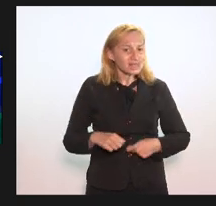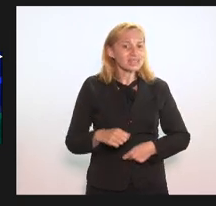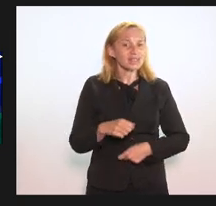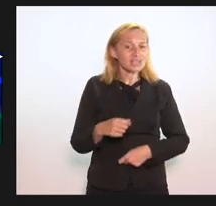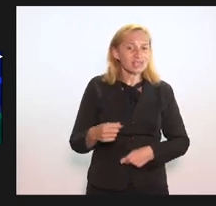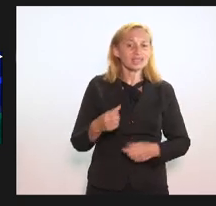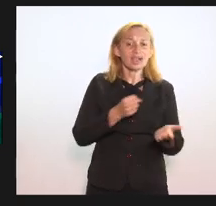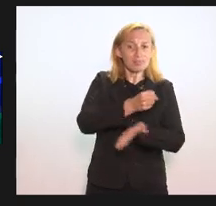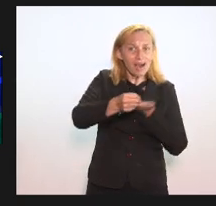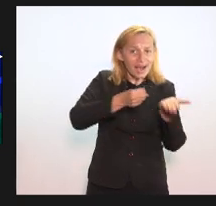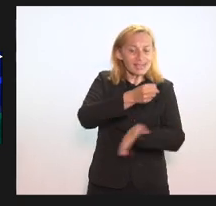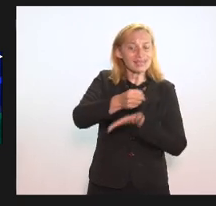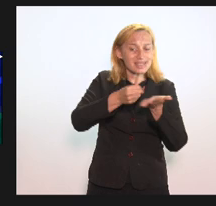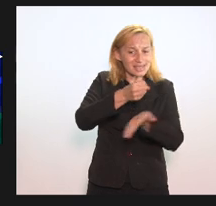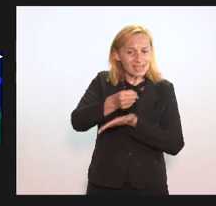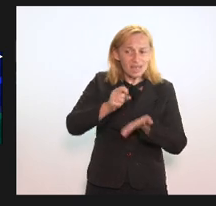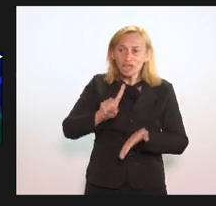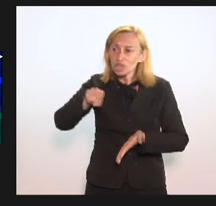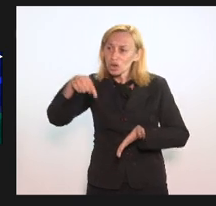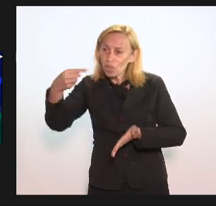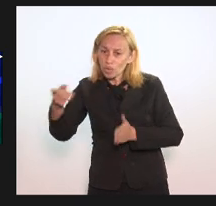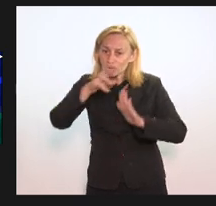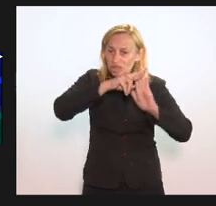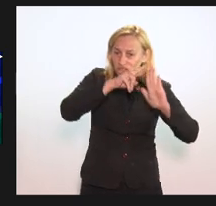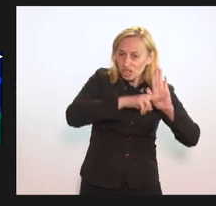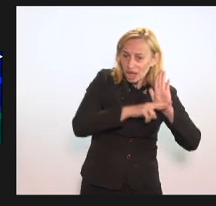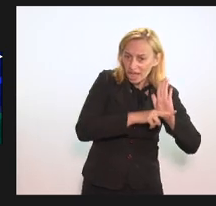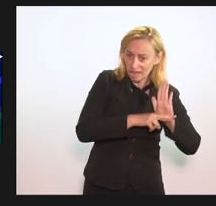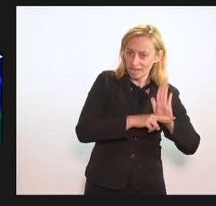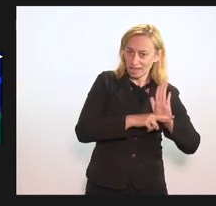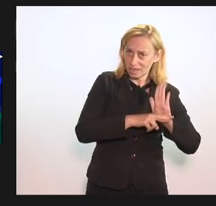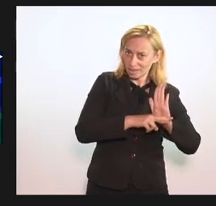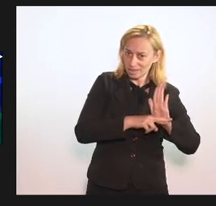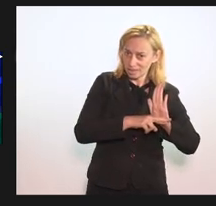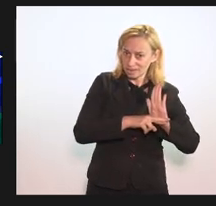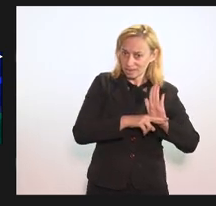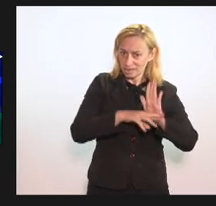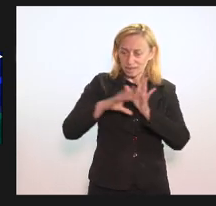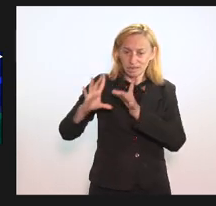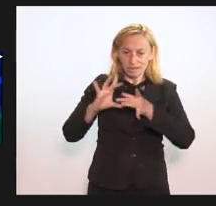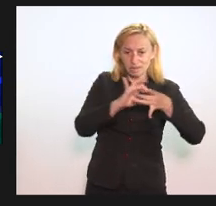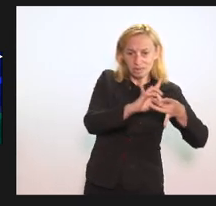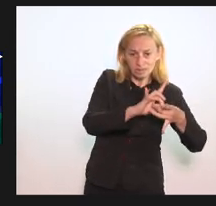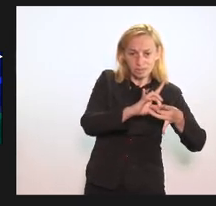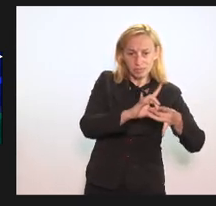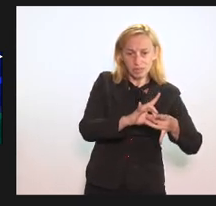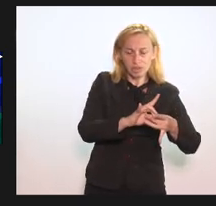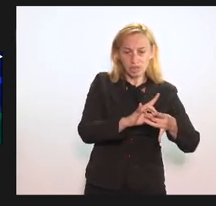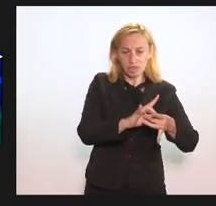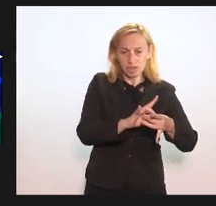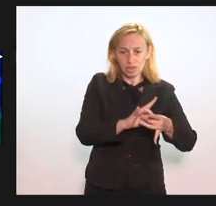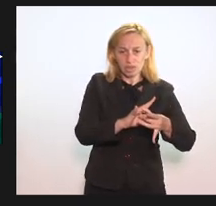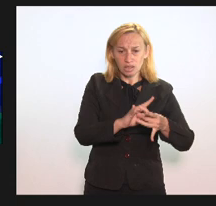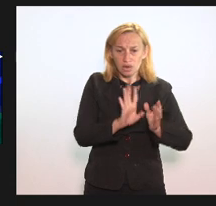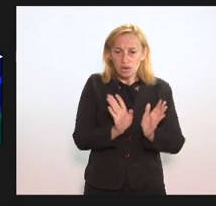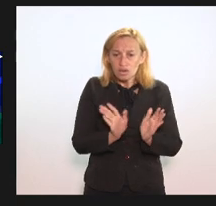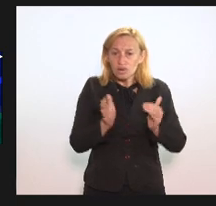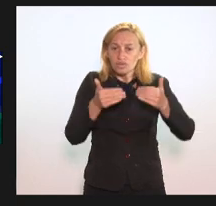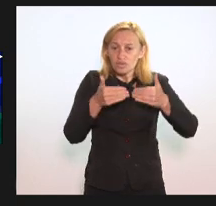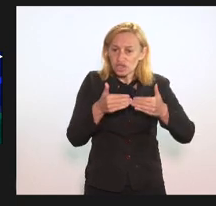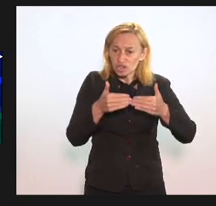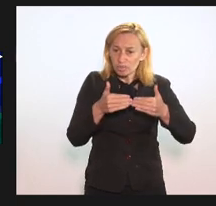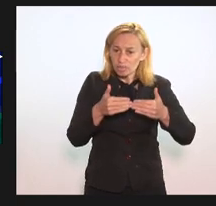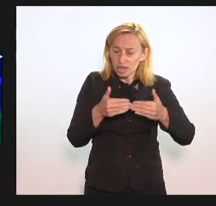baseado em outros critérios que tem que vir em conjunto A questão do look Down que é um Lock